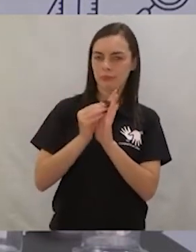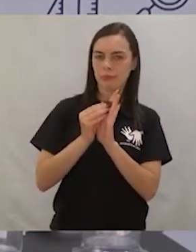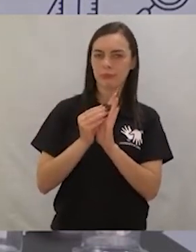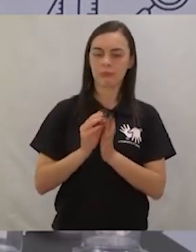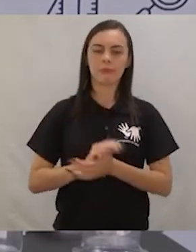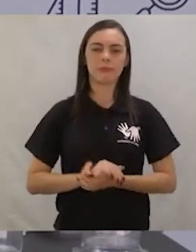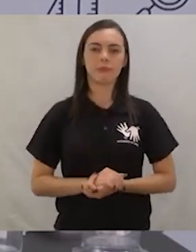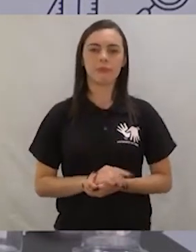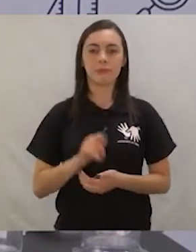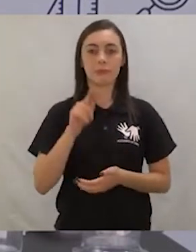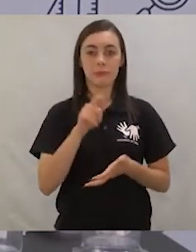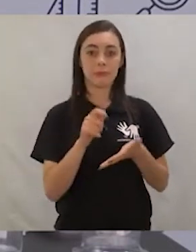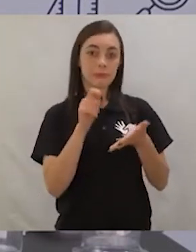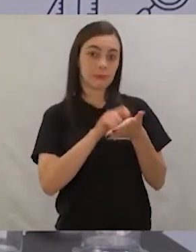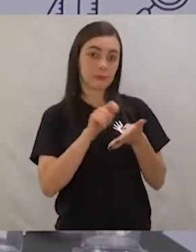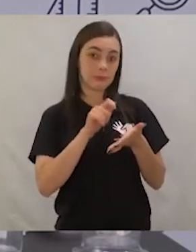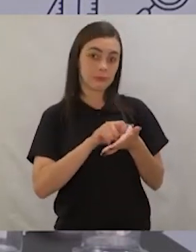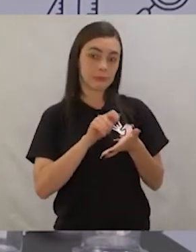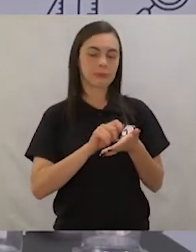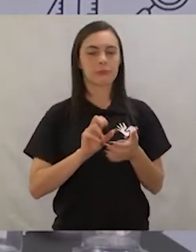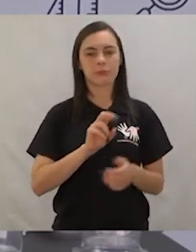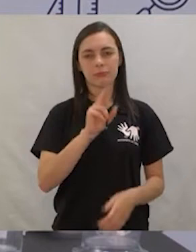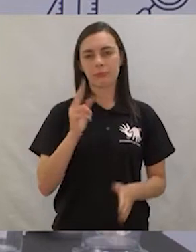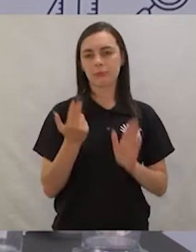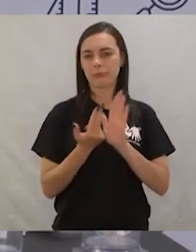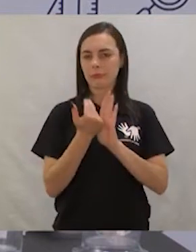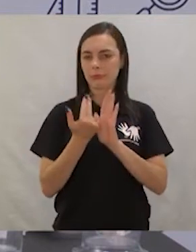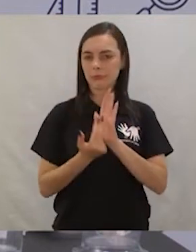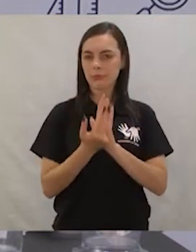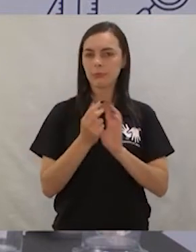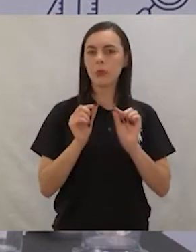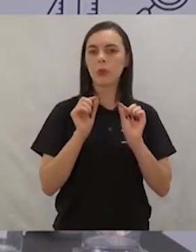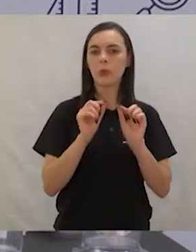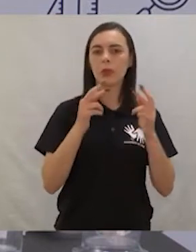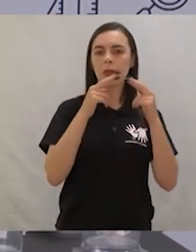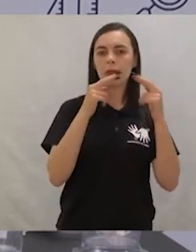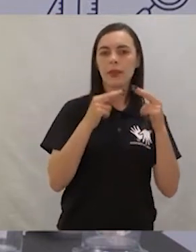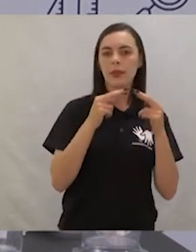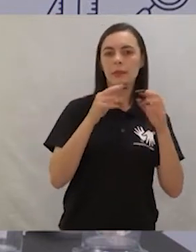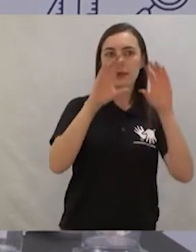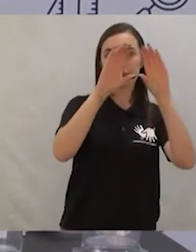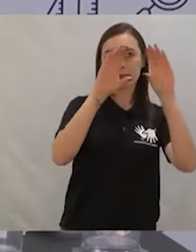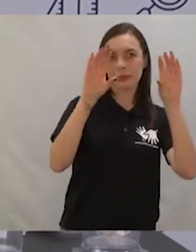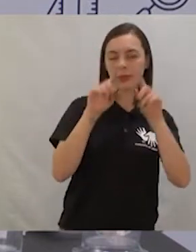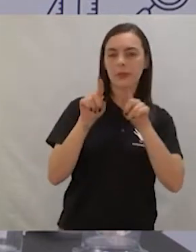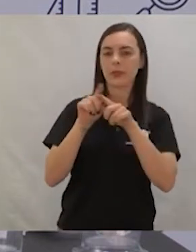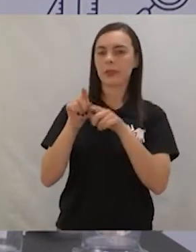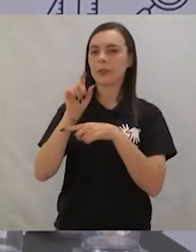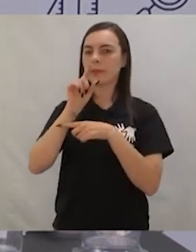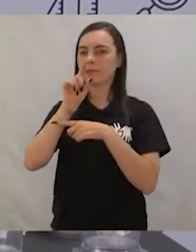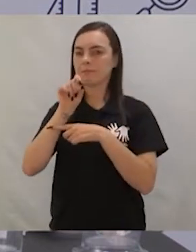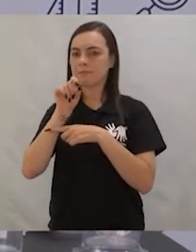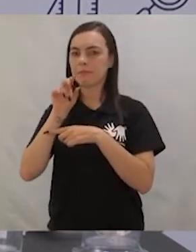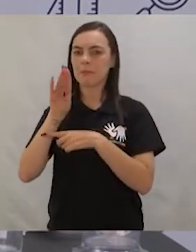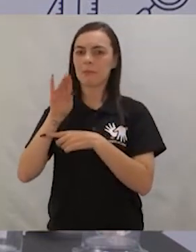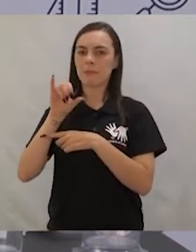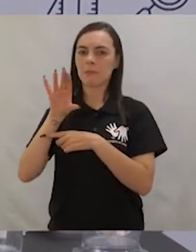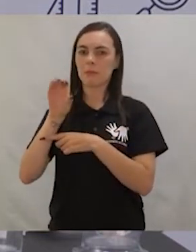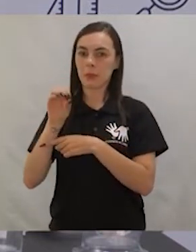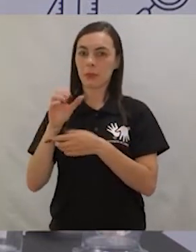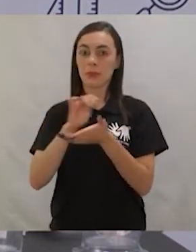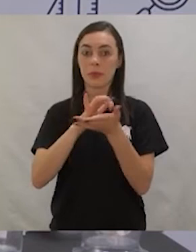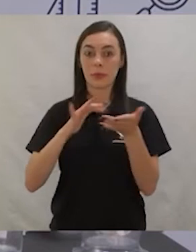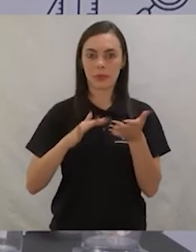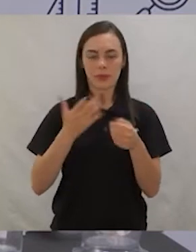ali. Então, você vai ter que escrever ali, ó, ou desenhar o que rima com céu e o que rima com bico. Então, faça